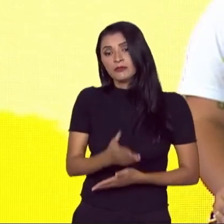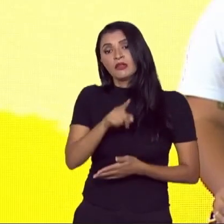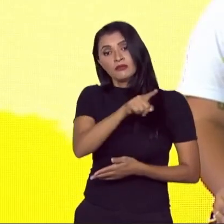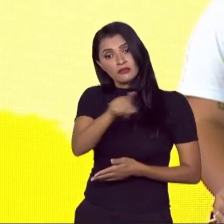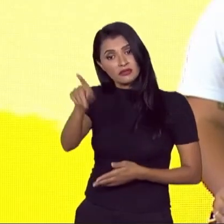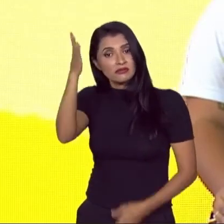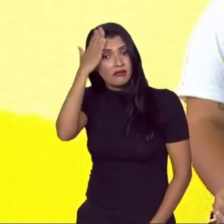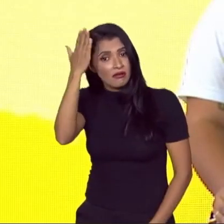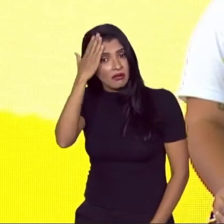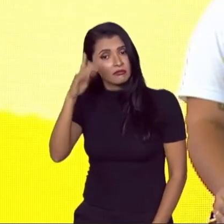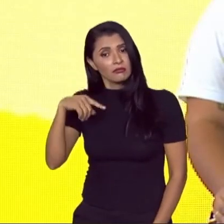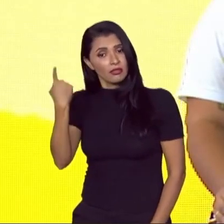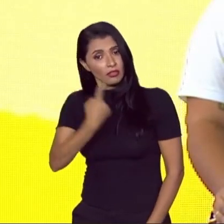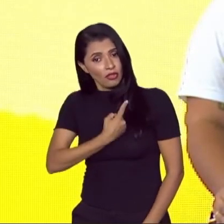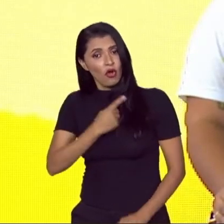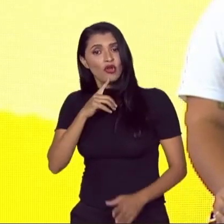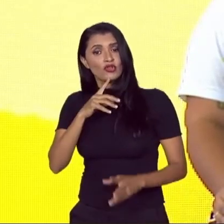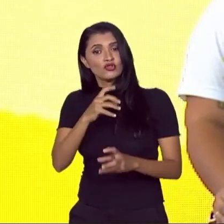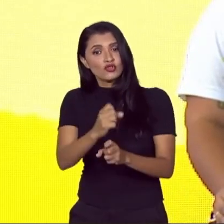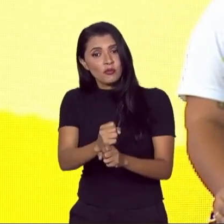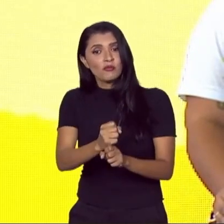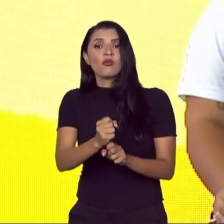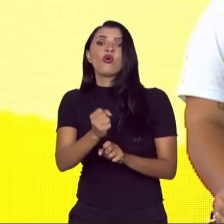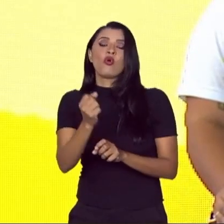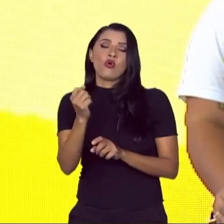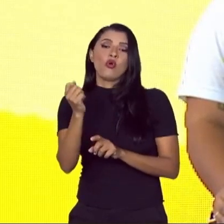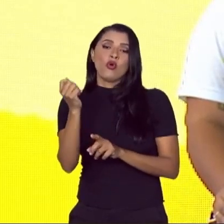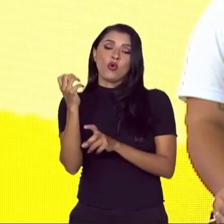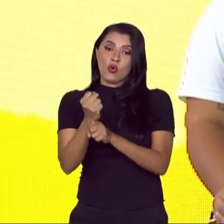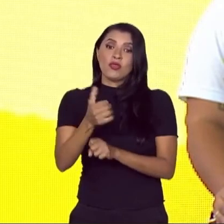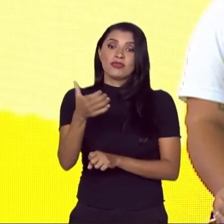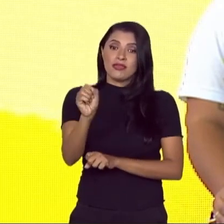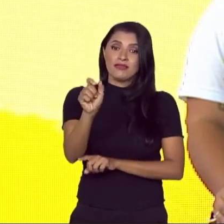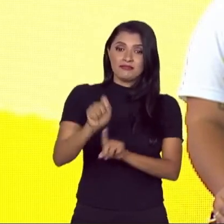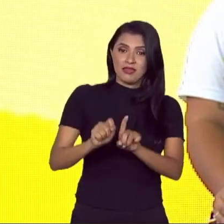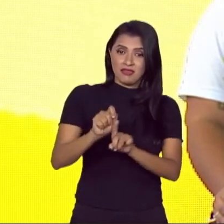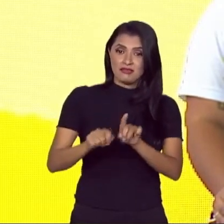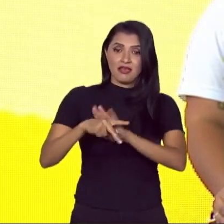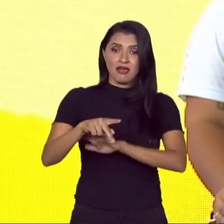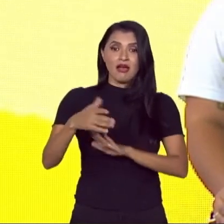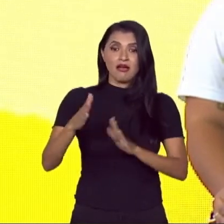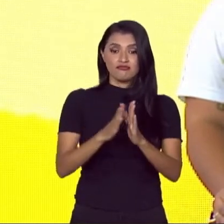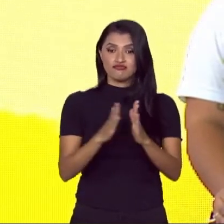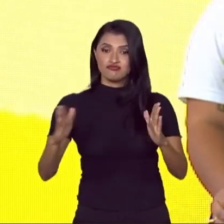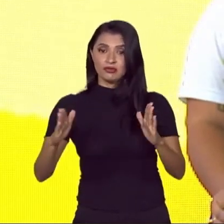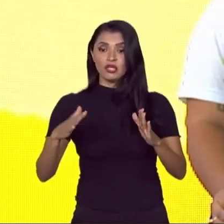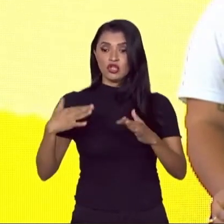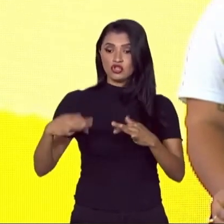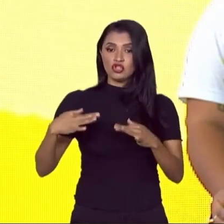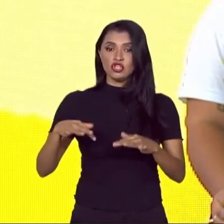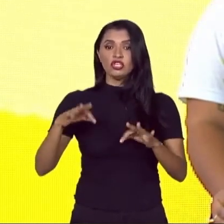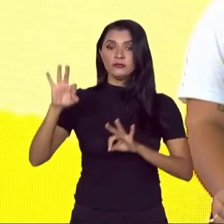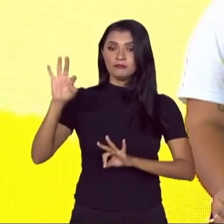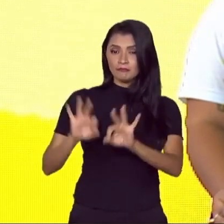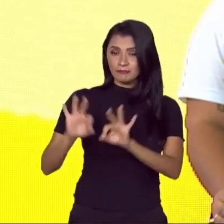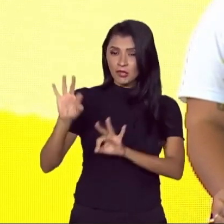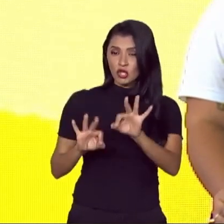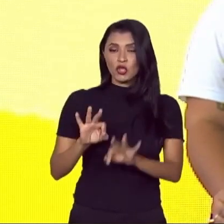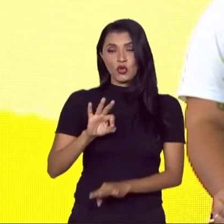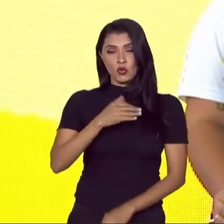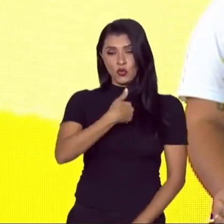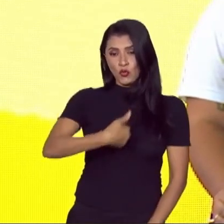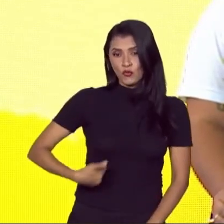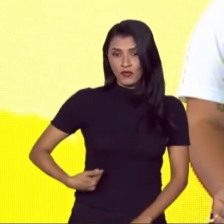Vocês sabem que nós completamos 10 meses de governo. E nesses 10 meses, nós